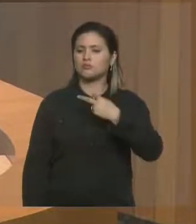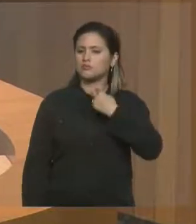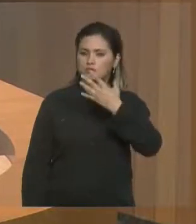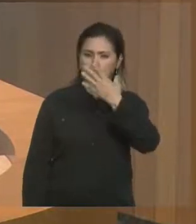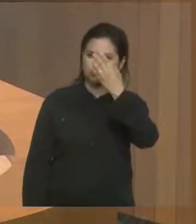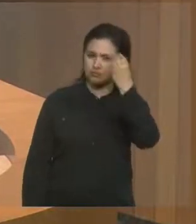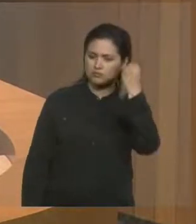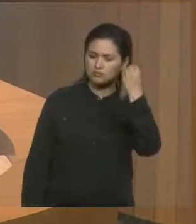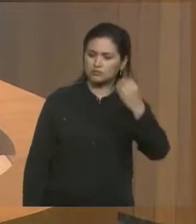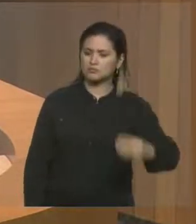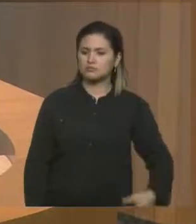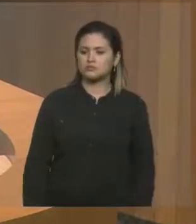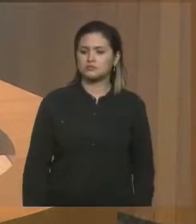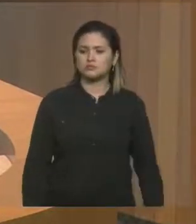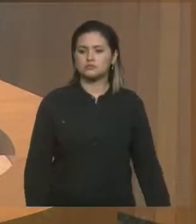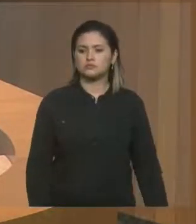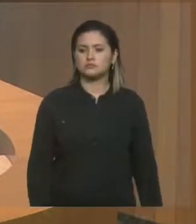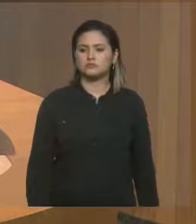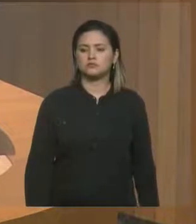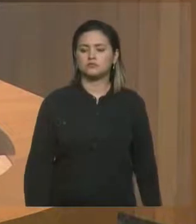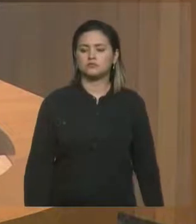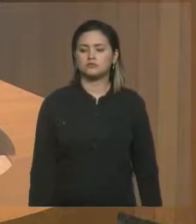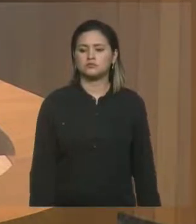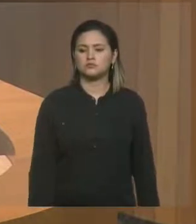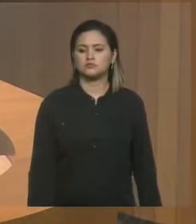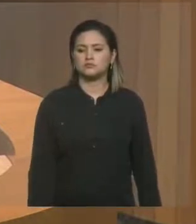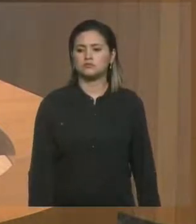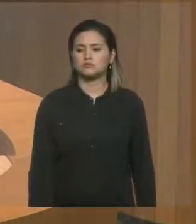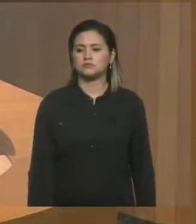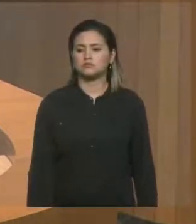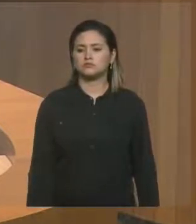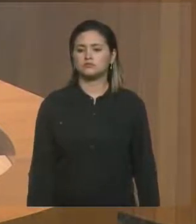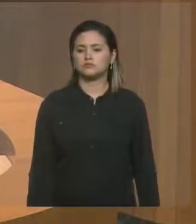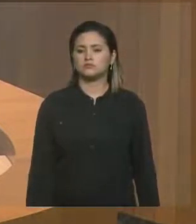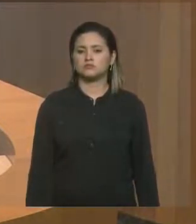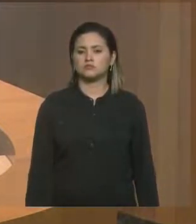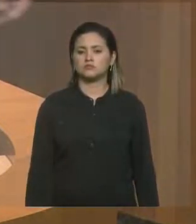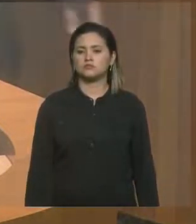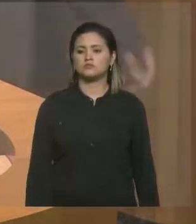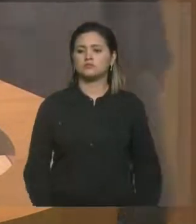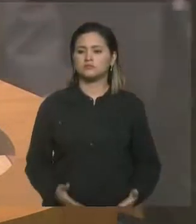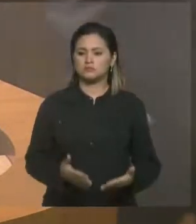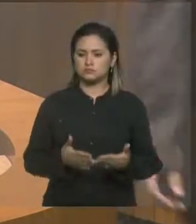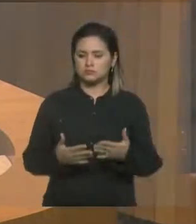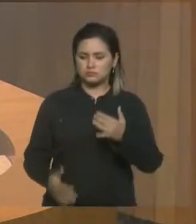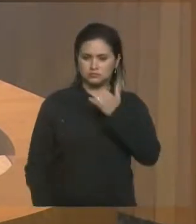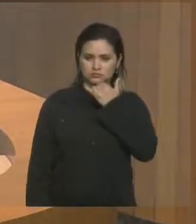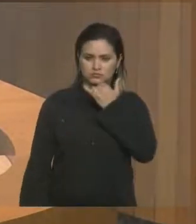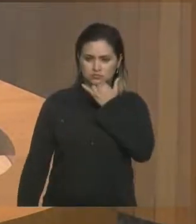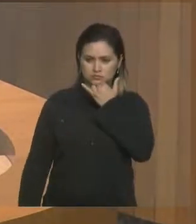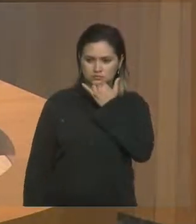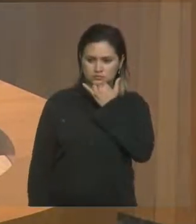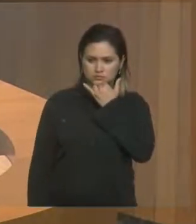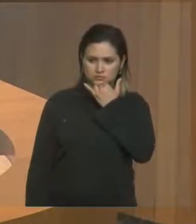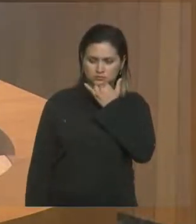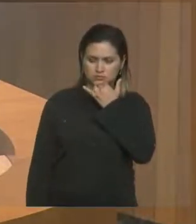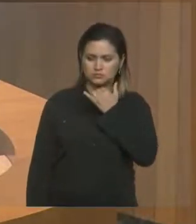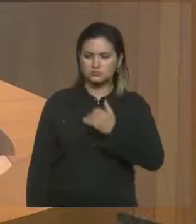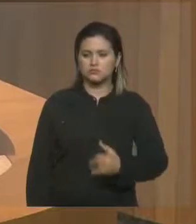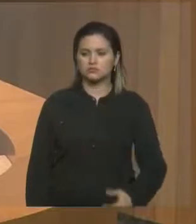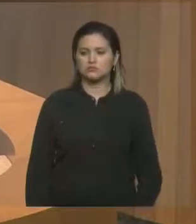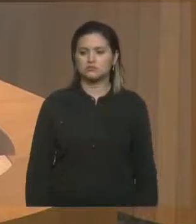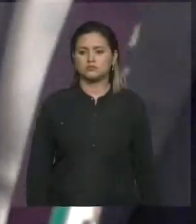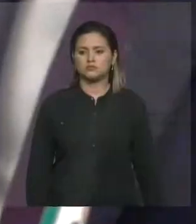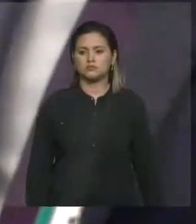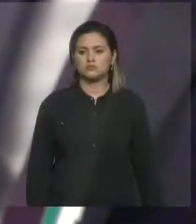Iglesias, desculpa aí, eu estou até entrando sem até pedir a parte, mas sei que o assunto é pertinente, Vossa Excelência